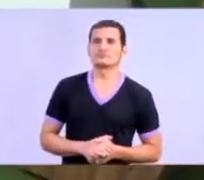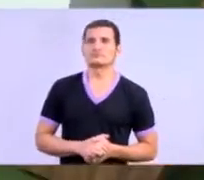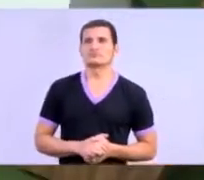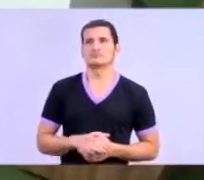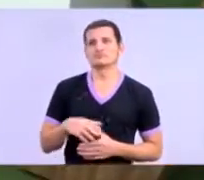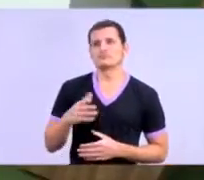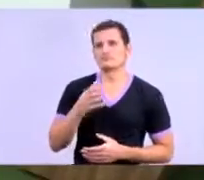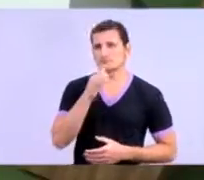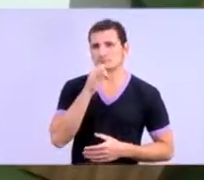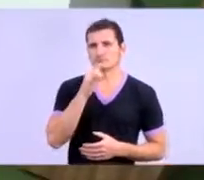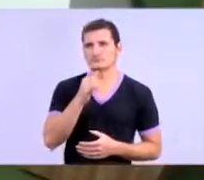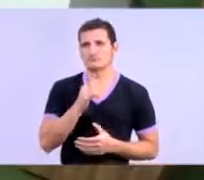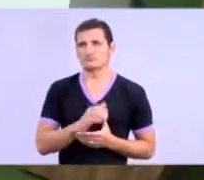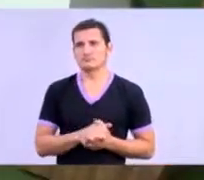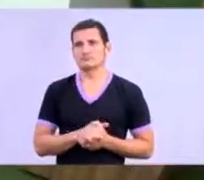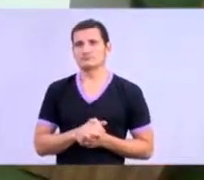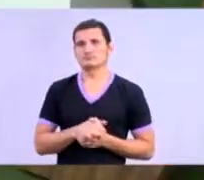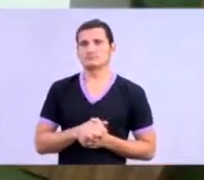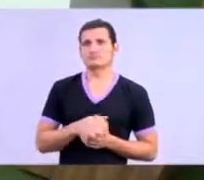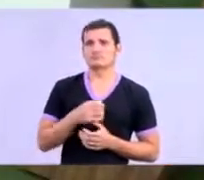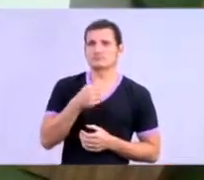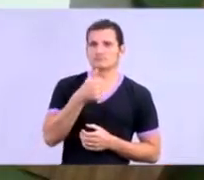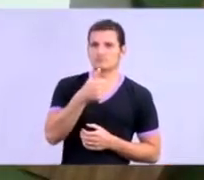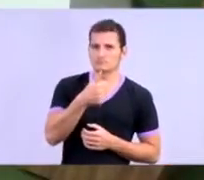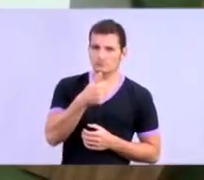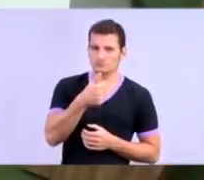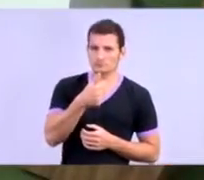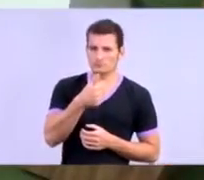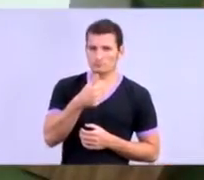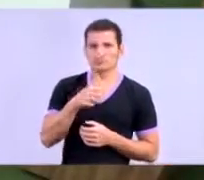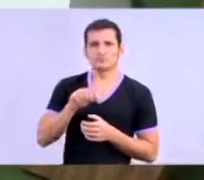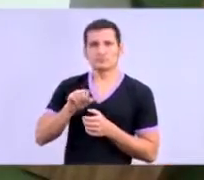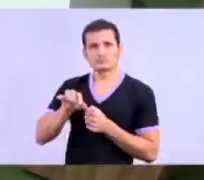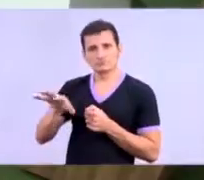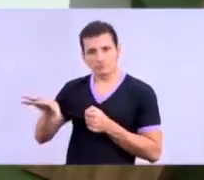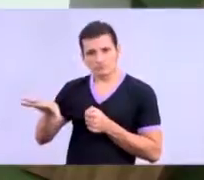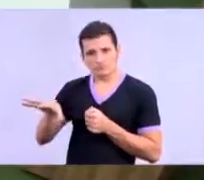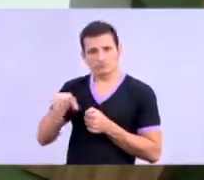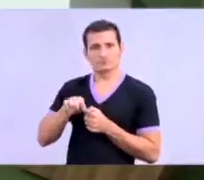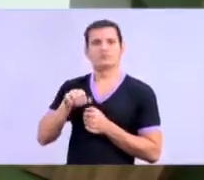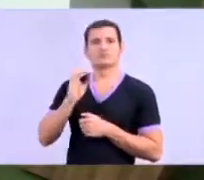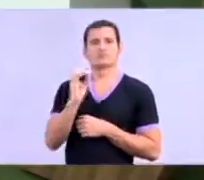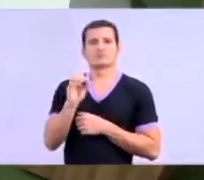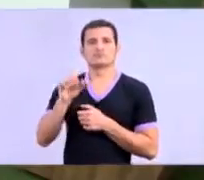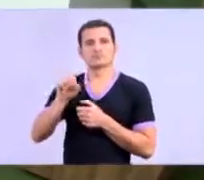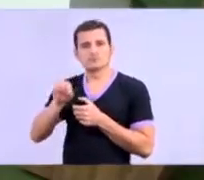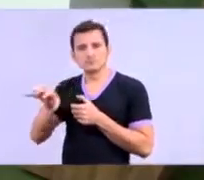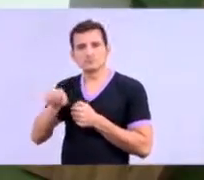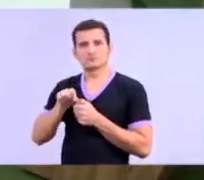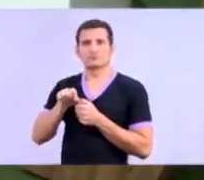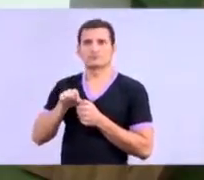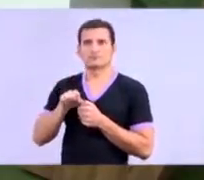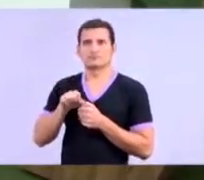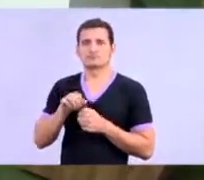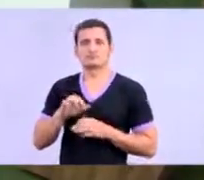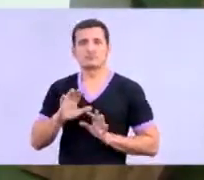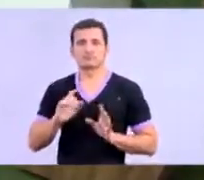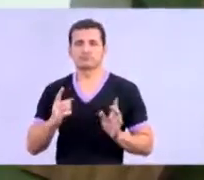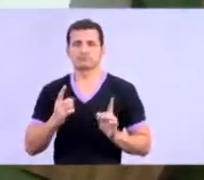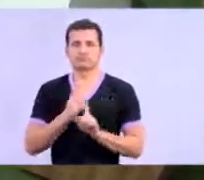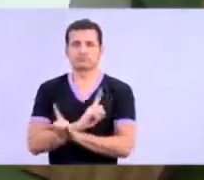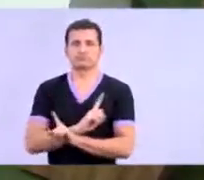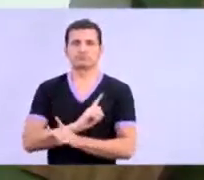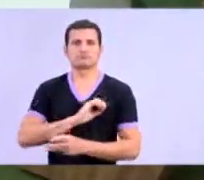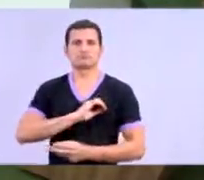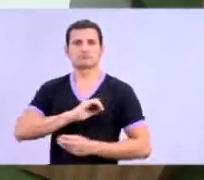assim, olha, o bit 1 vai ser o longo, e o 0 vai ser o curto, né? Pronto. Mudou tudo. Bolou